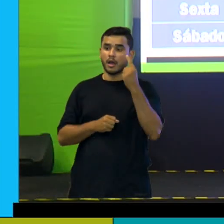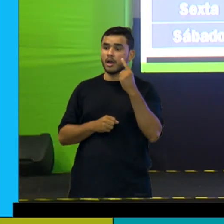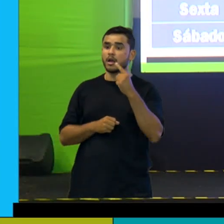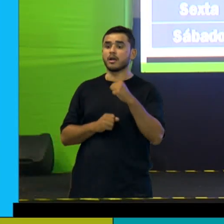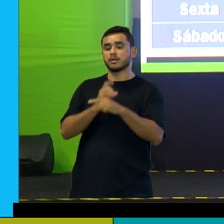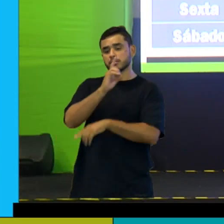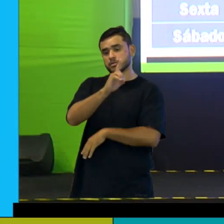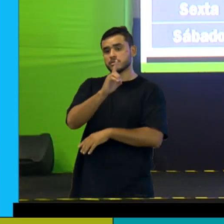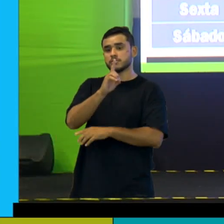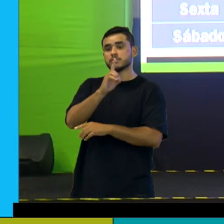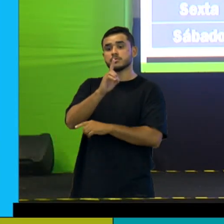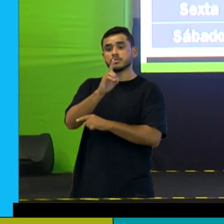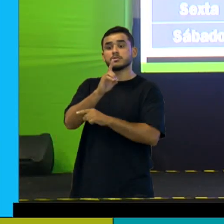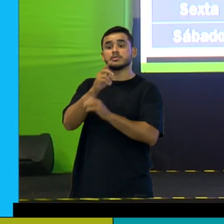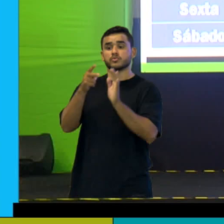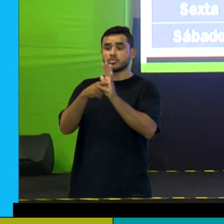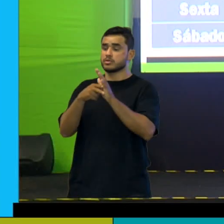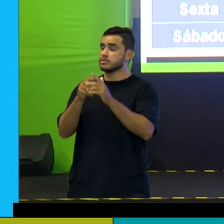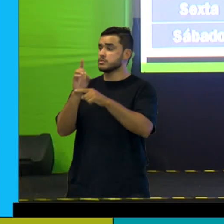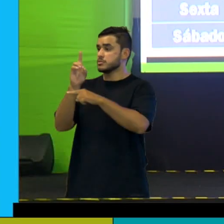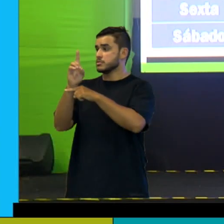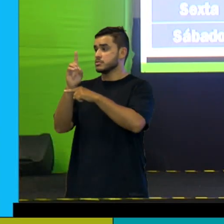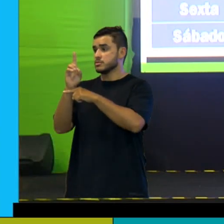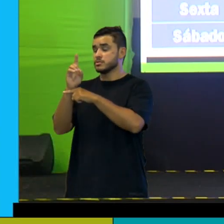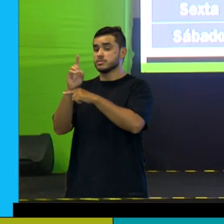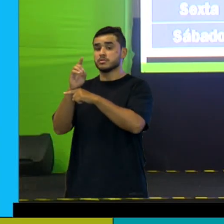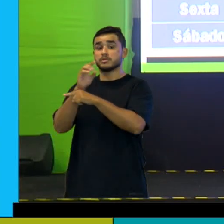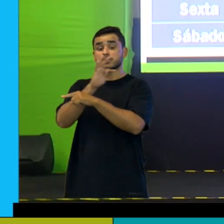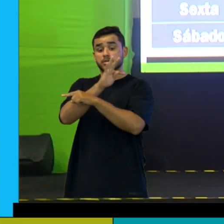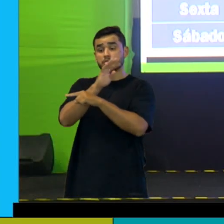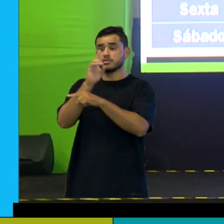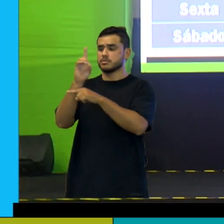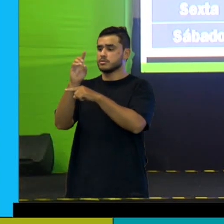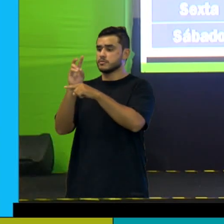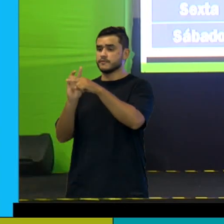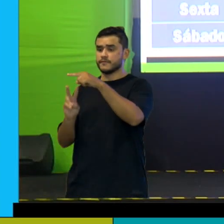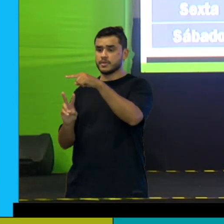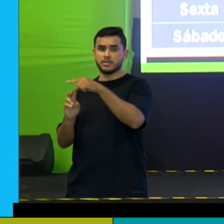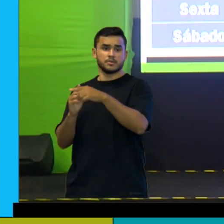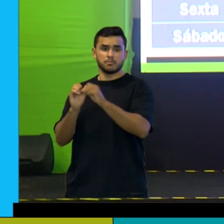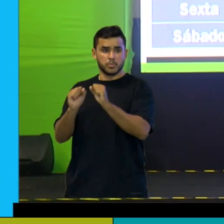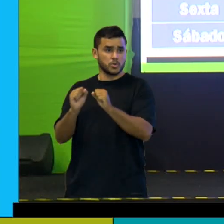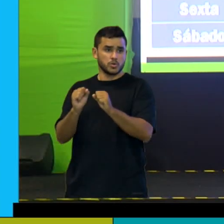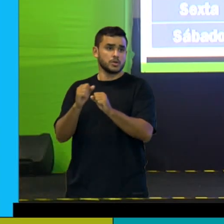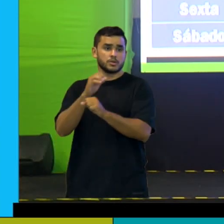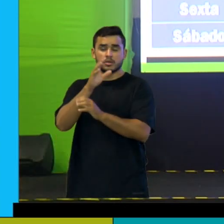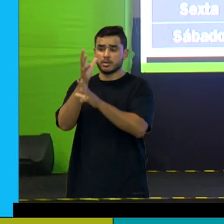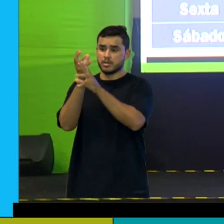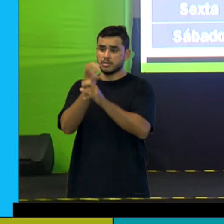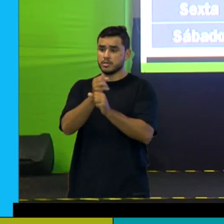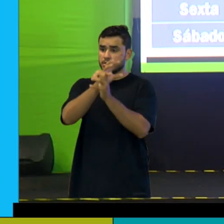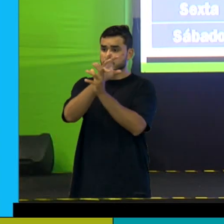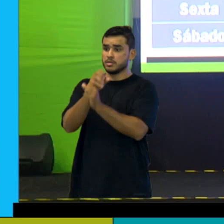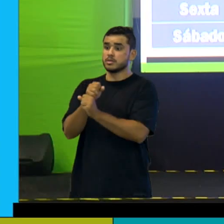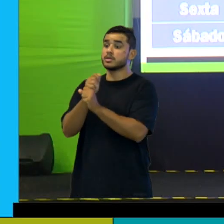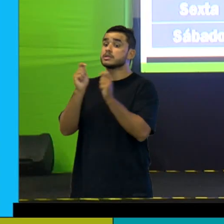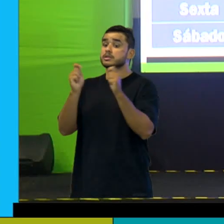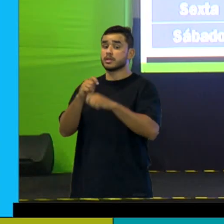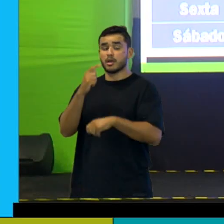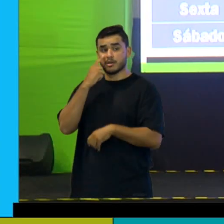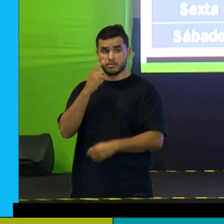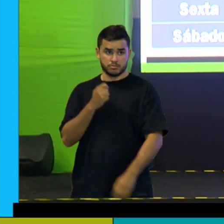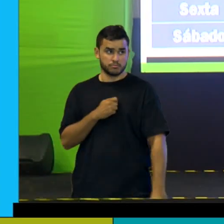sobre velocidade. Então, para eu saber o tempo, eu tenho que pegar a distância e dividir pela